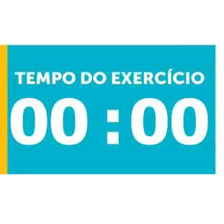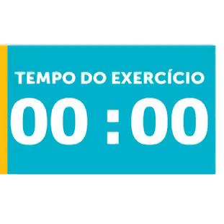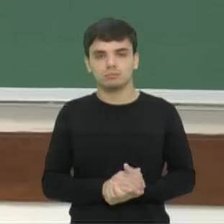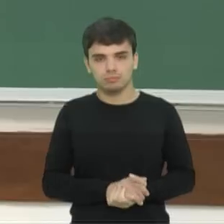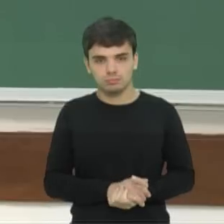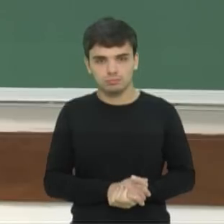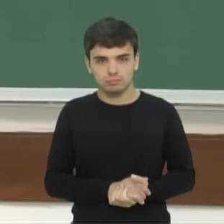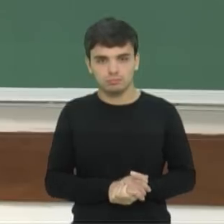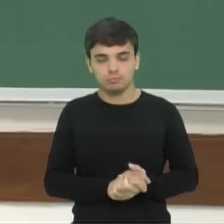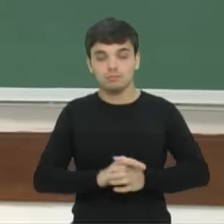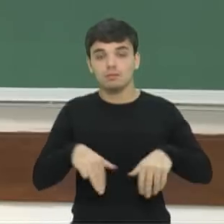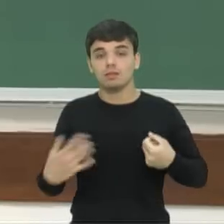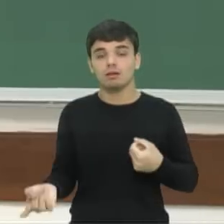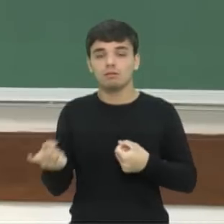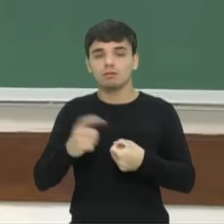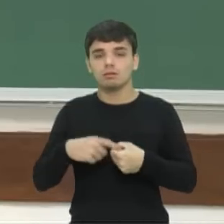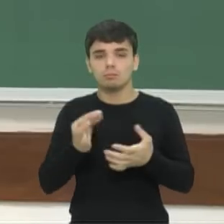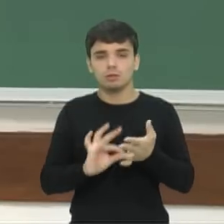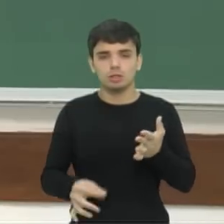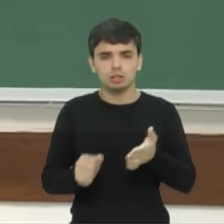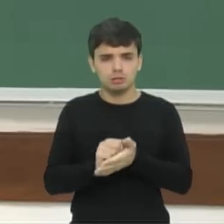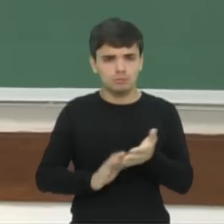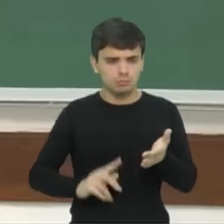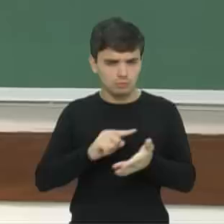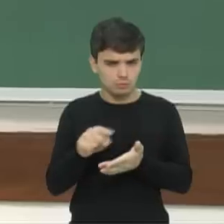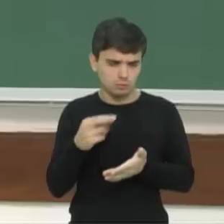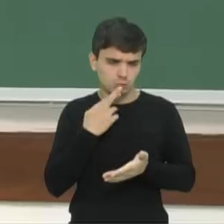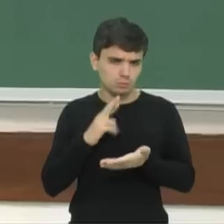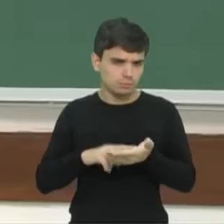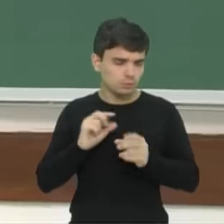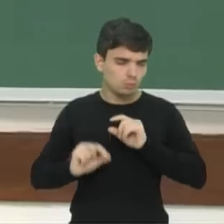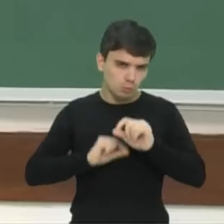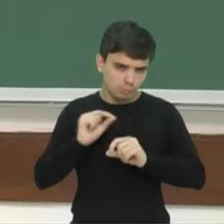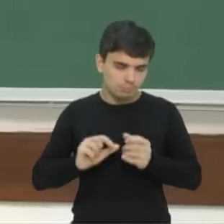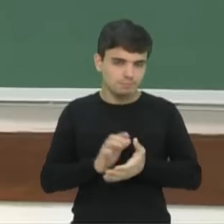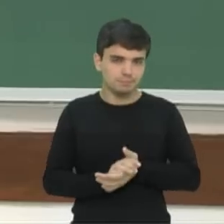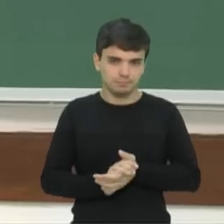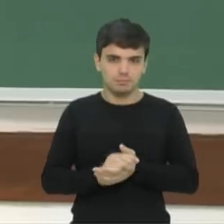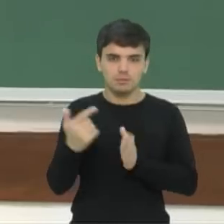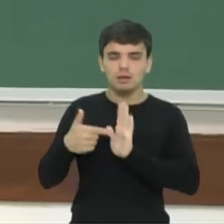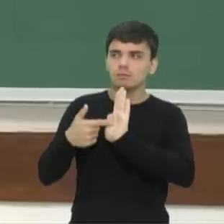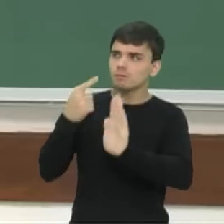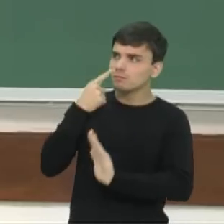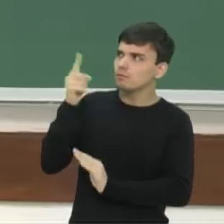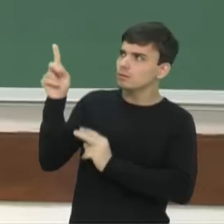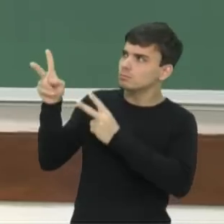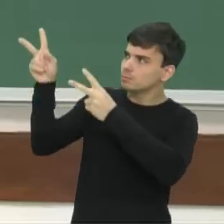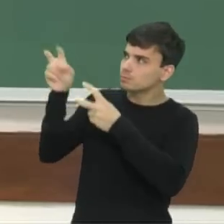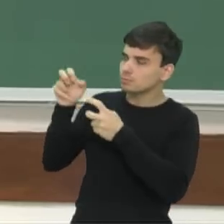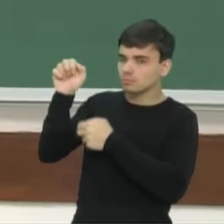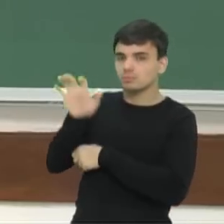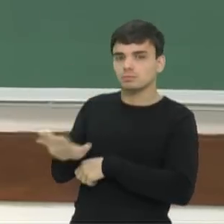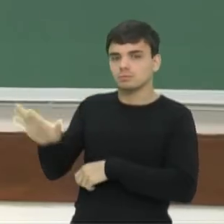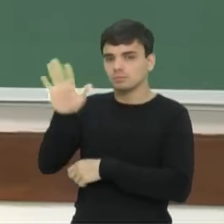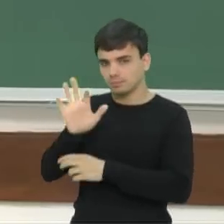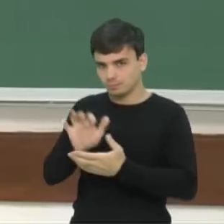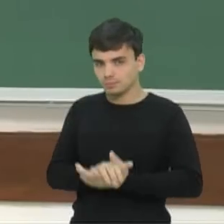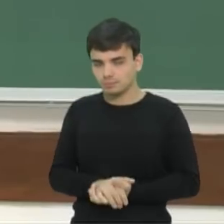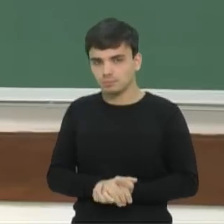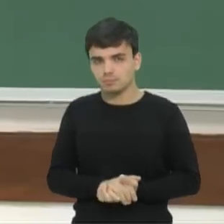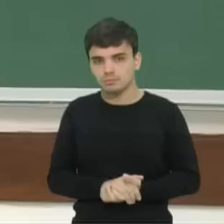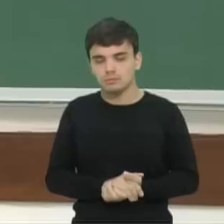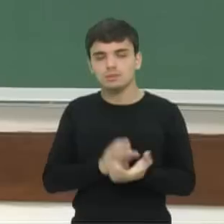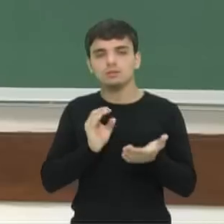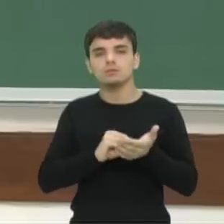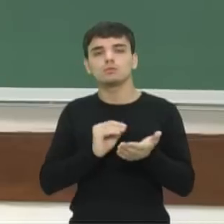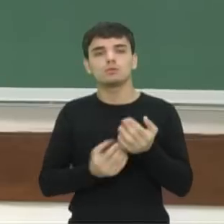Retornando então, galera, com a correção do exercício, que era o quê? Analisar a animação que está está rodando ali, né, que era analisar essa animação e